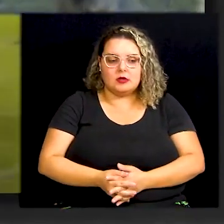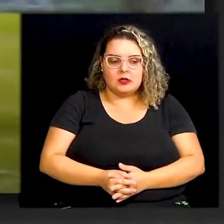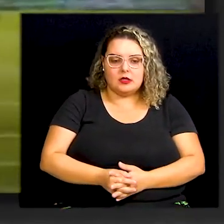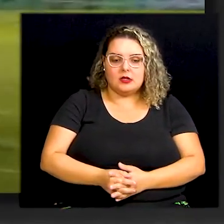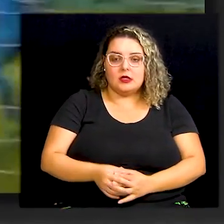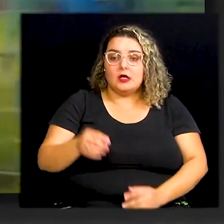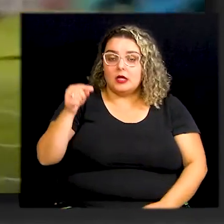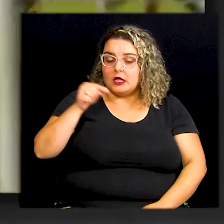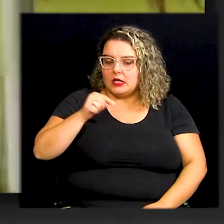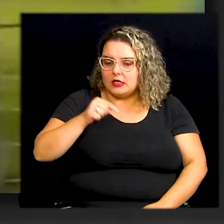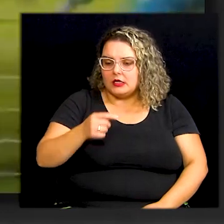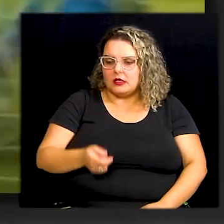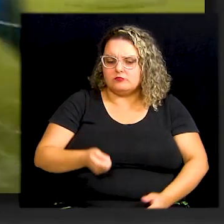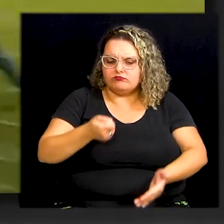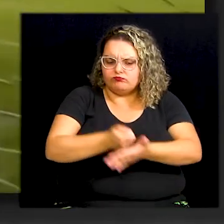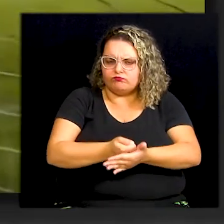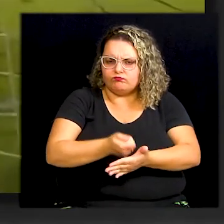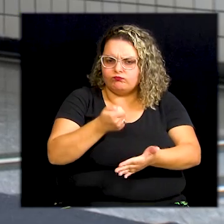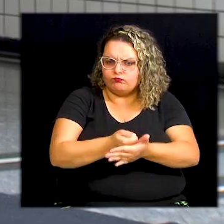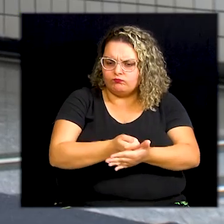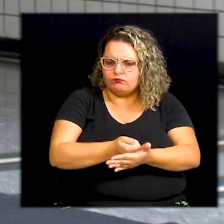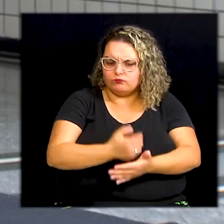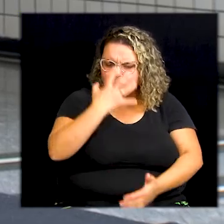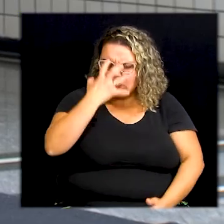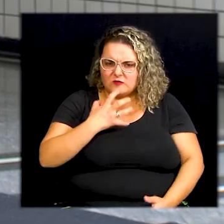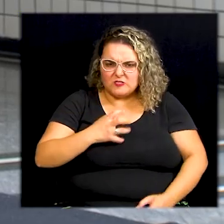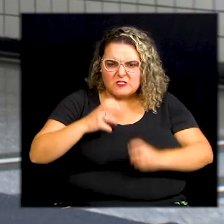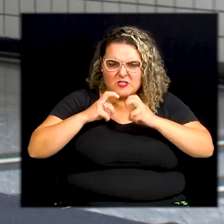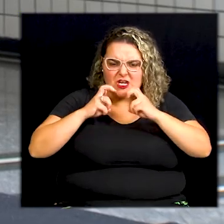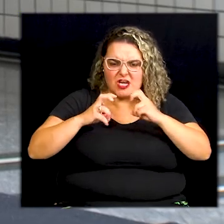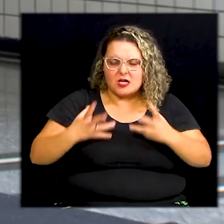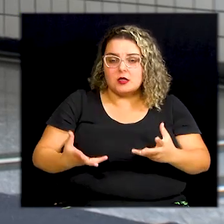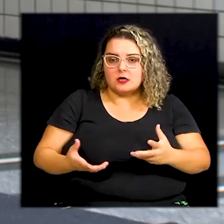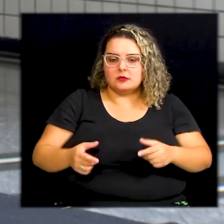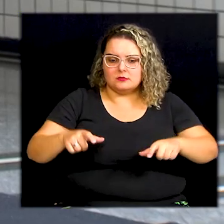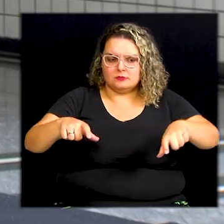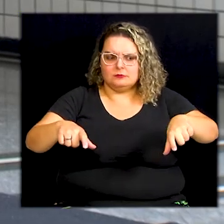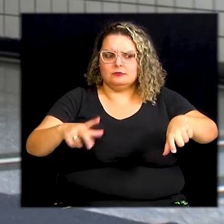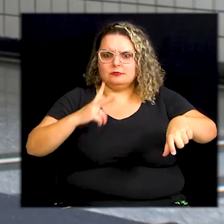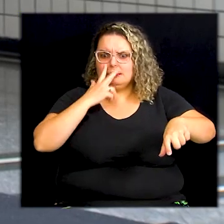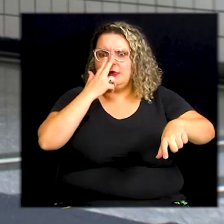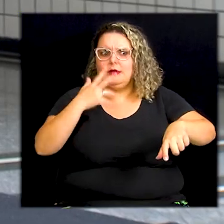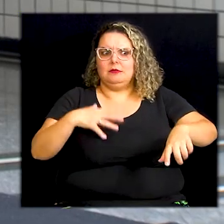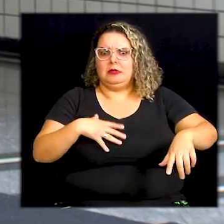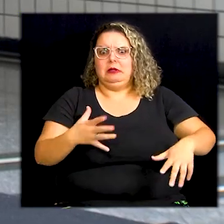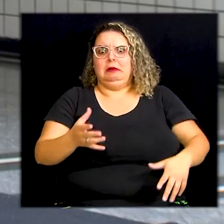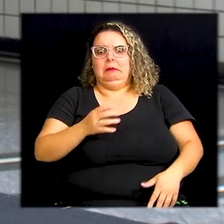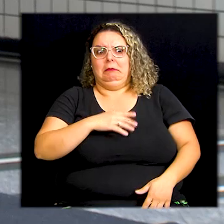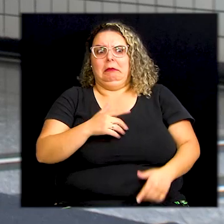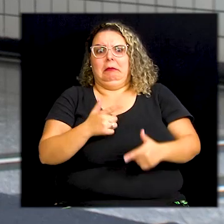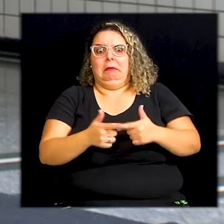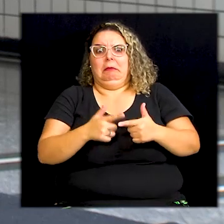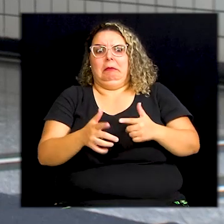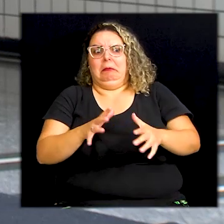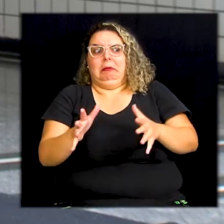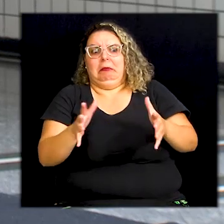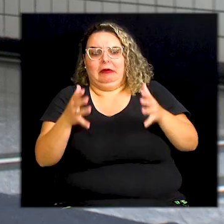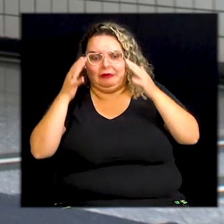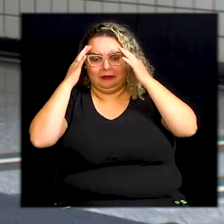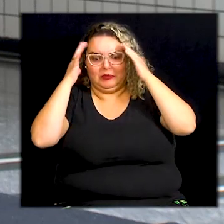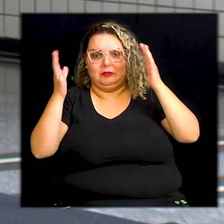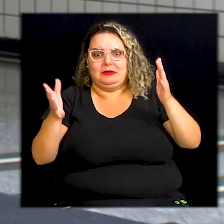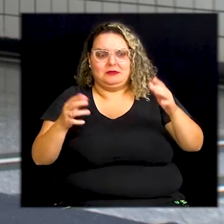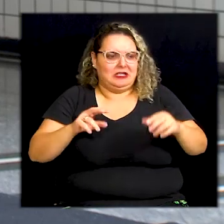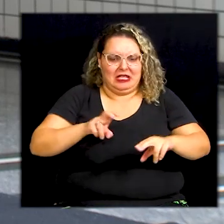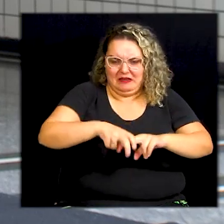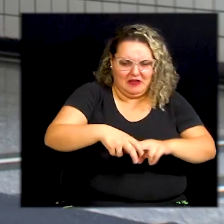entrevista. Ele é da linha dura ali mesmo, bravão, grito, que durante as partidas a gente parece que ele vai ter um problema ali, que